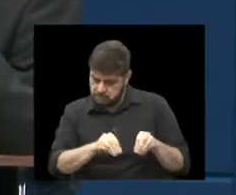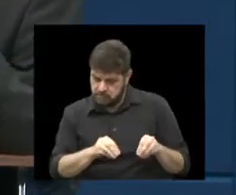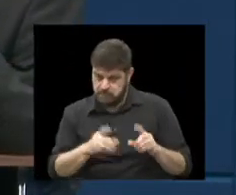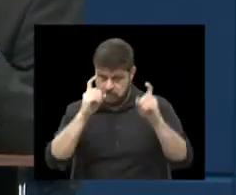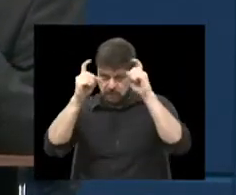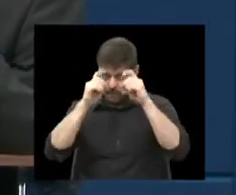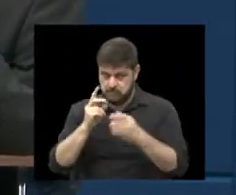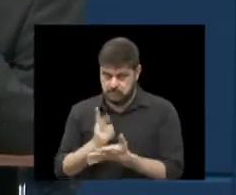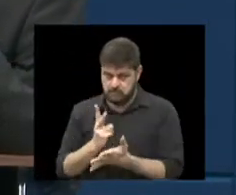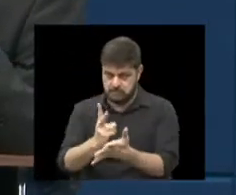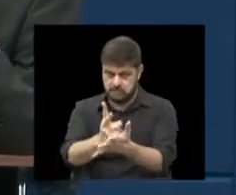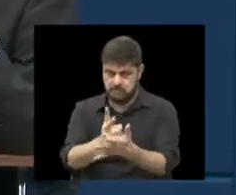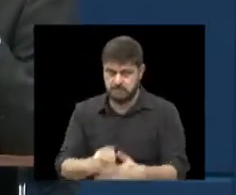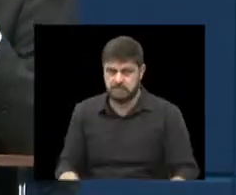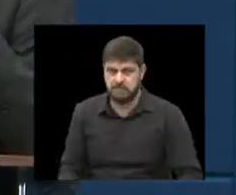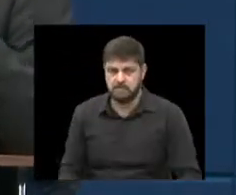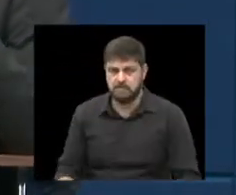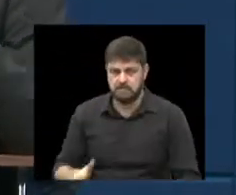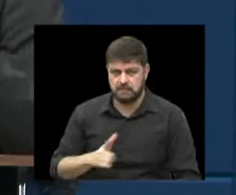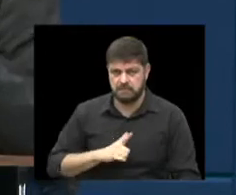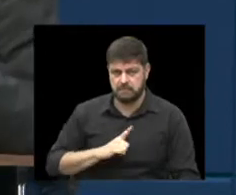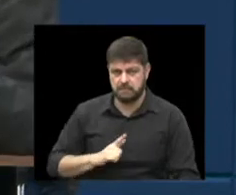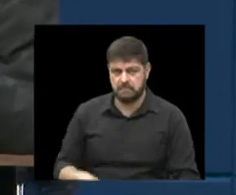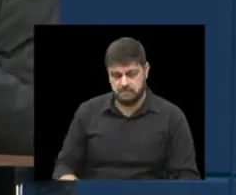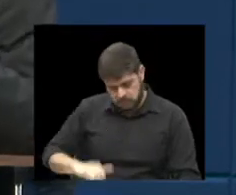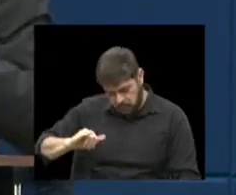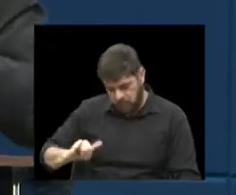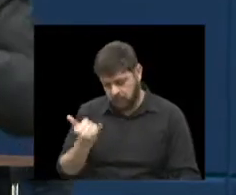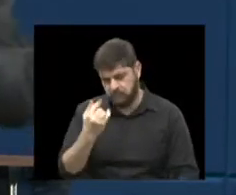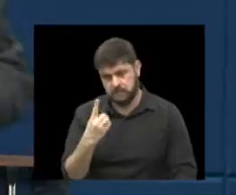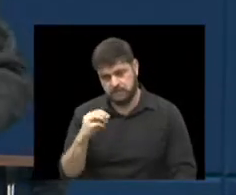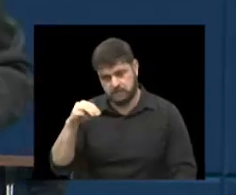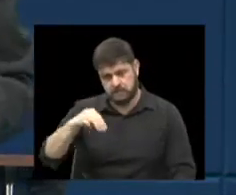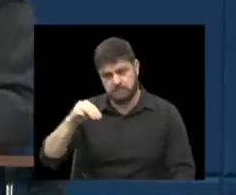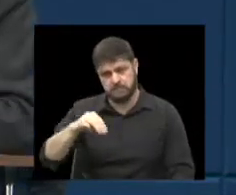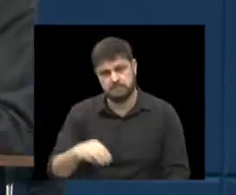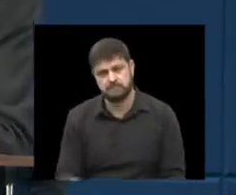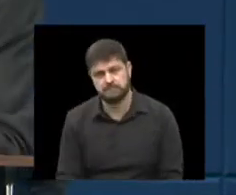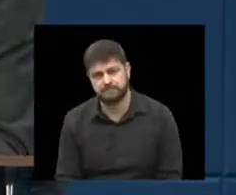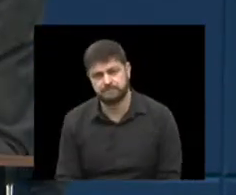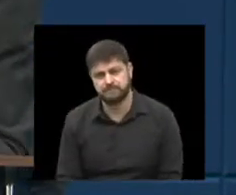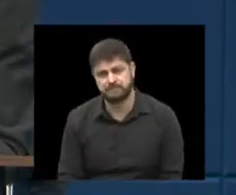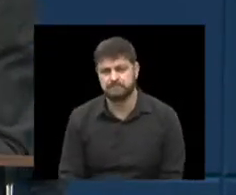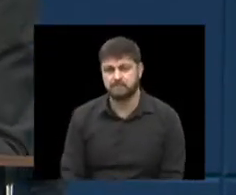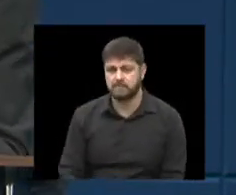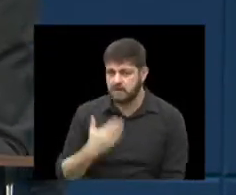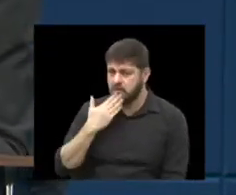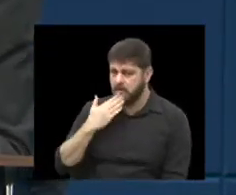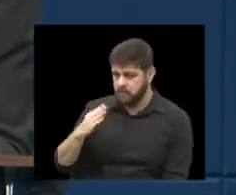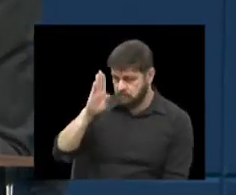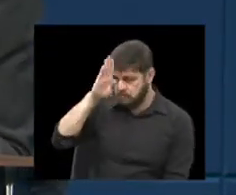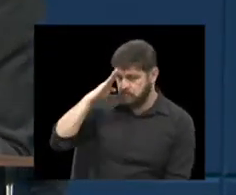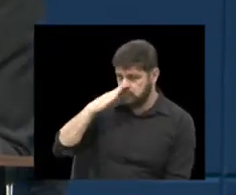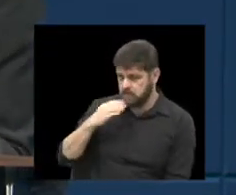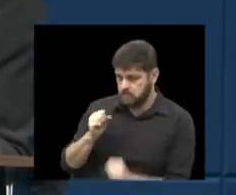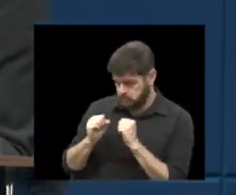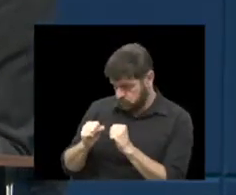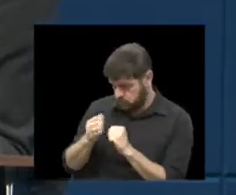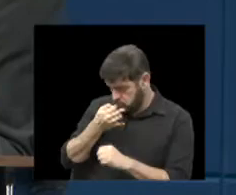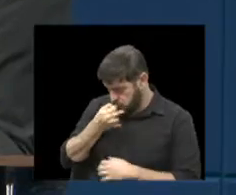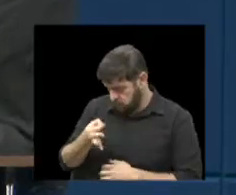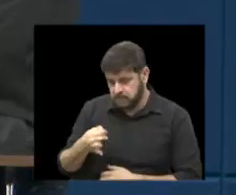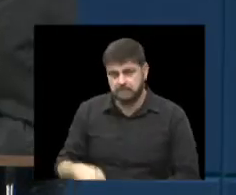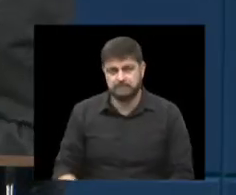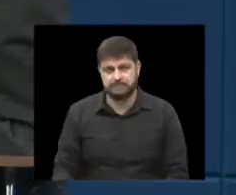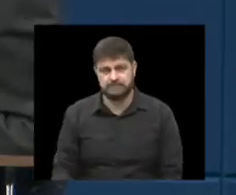andamento da sessão. Não vai haver prejuízo. Mas terei aqui a oportunidade de falar por 10 minutos. Pois não. Então, vereador Gustavo, com certeza, vereador Pedro Tourinho.